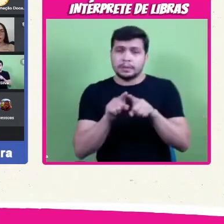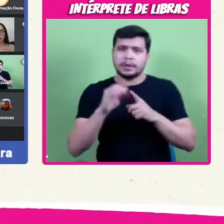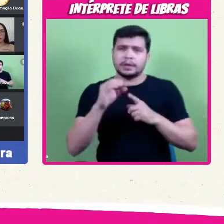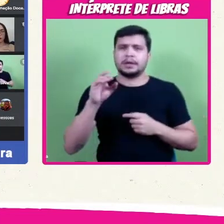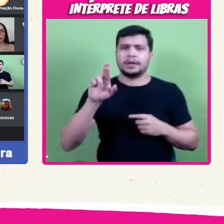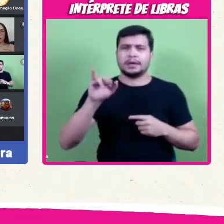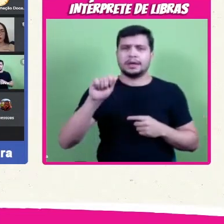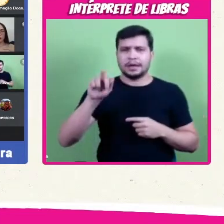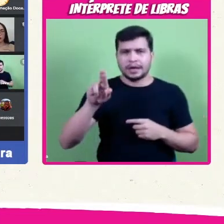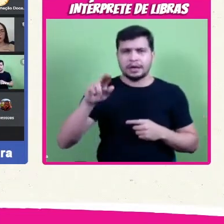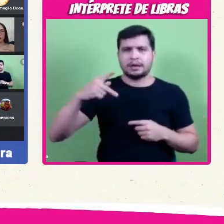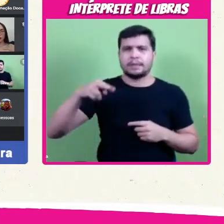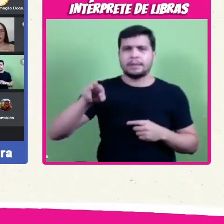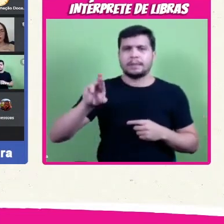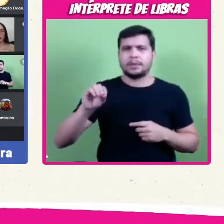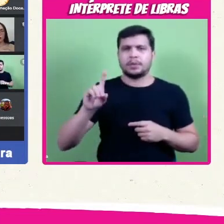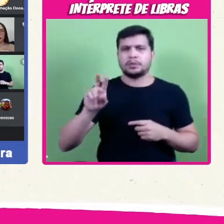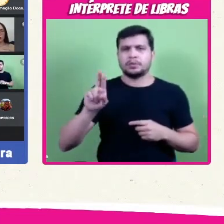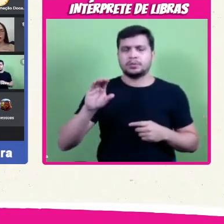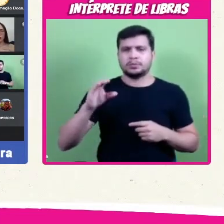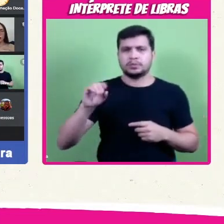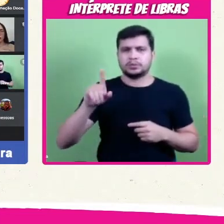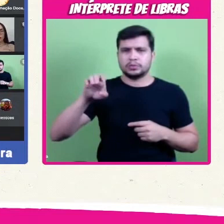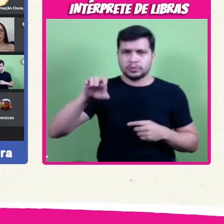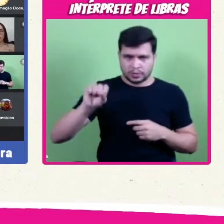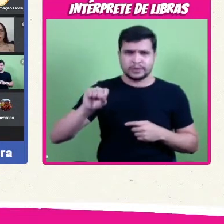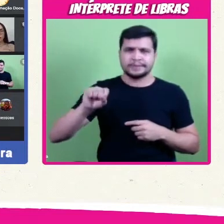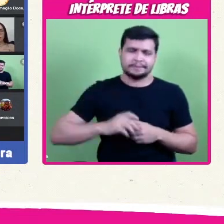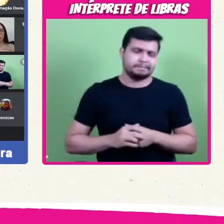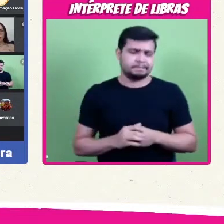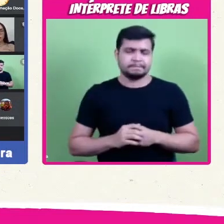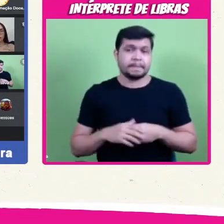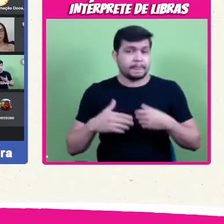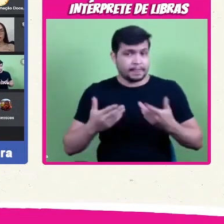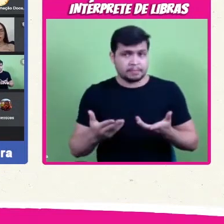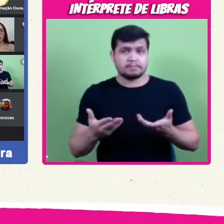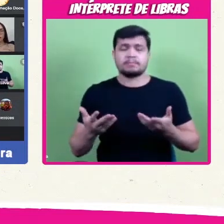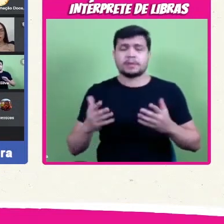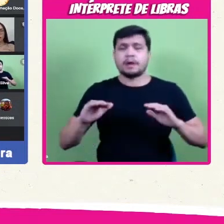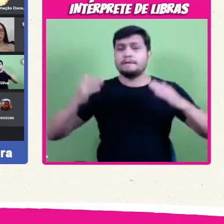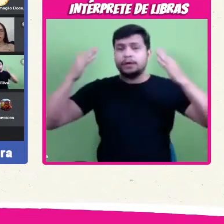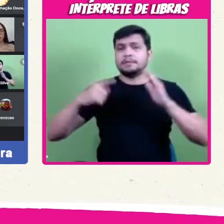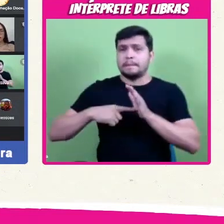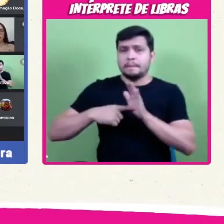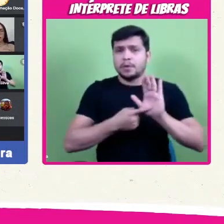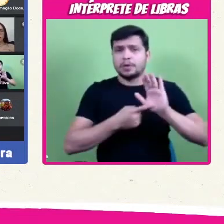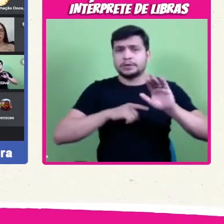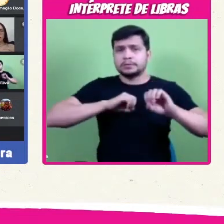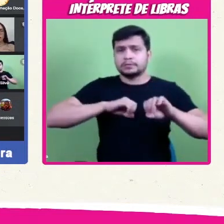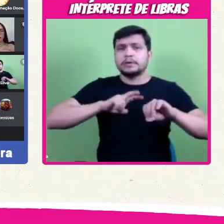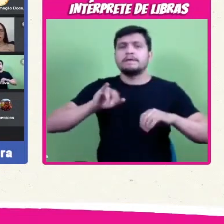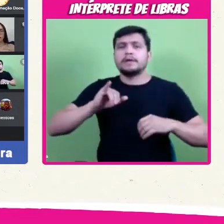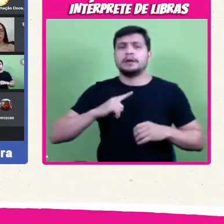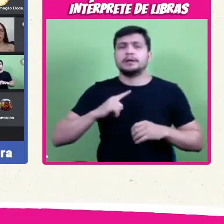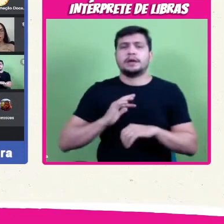assim, a mostra vai acontecer esse ano em 2 dias, né? Hoje e amanhã, 14 e 15 de fevereiro.